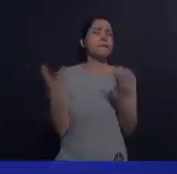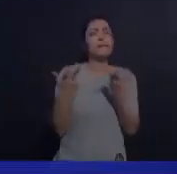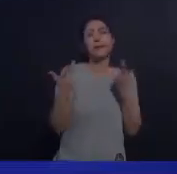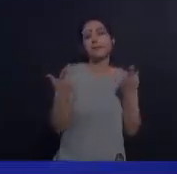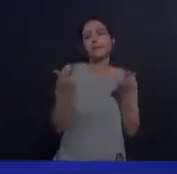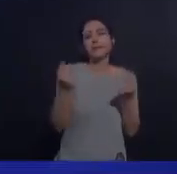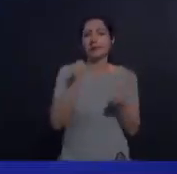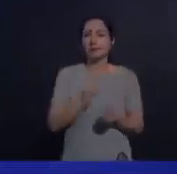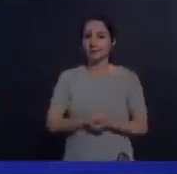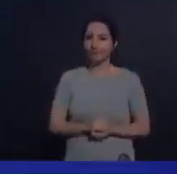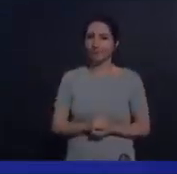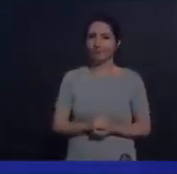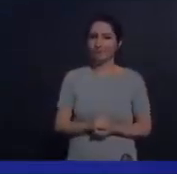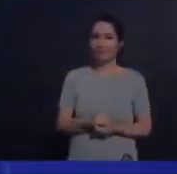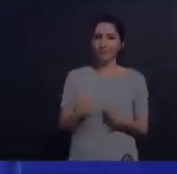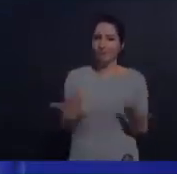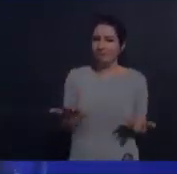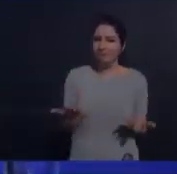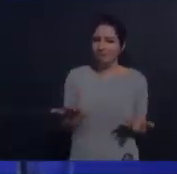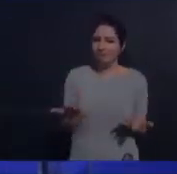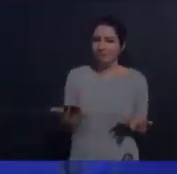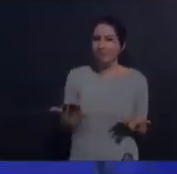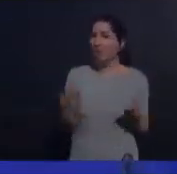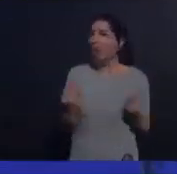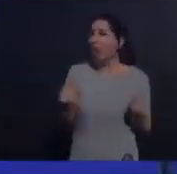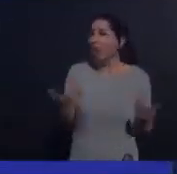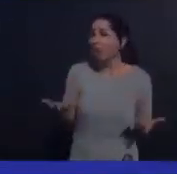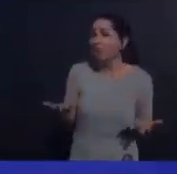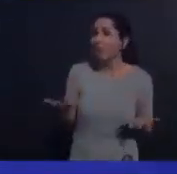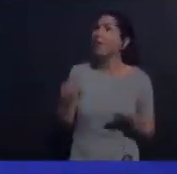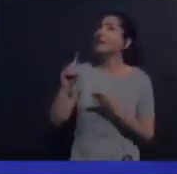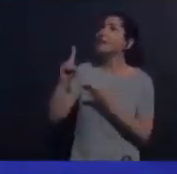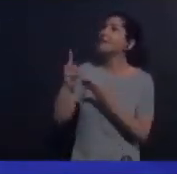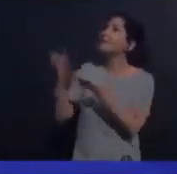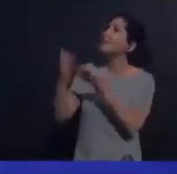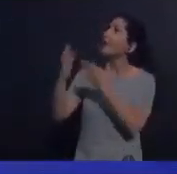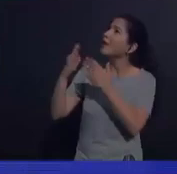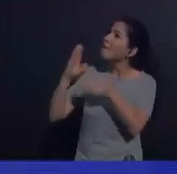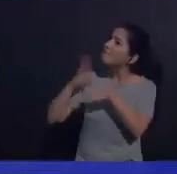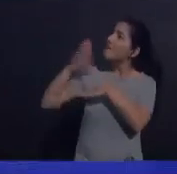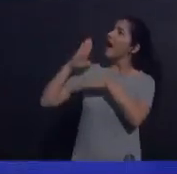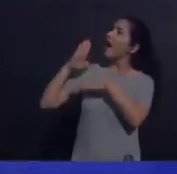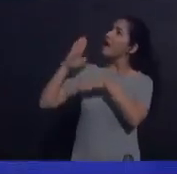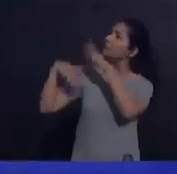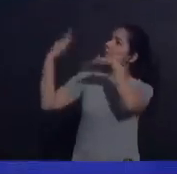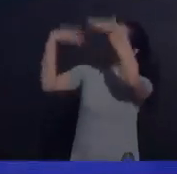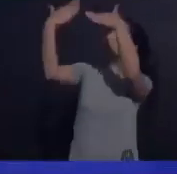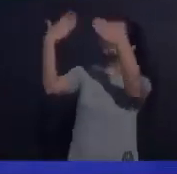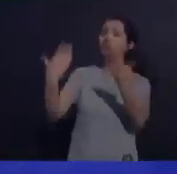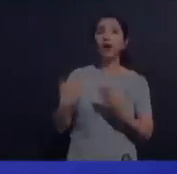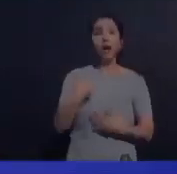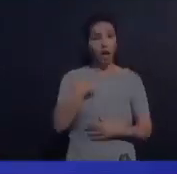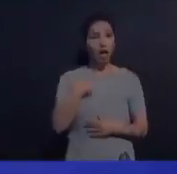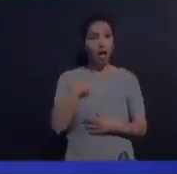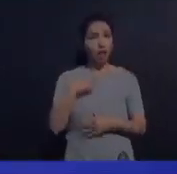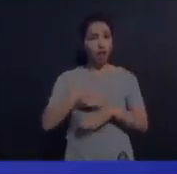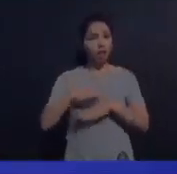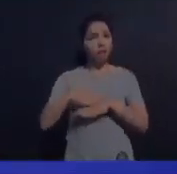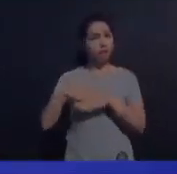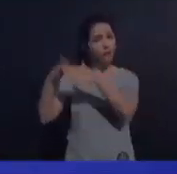mas aí você fica falando com deus deus eu quero mais pra minha vida foi o que aconteceu comigo